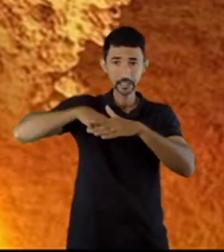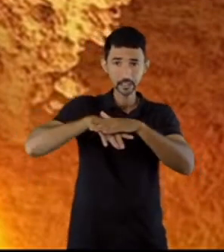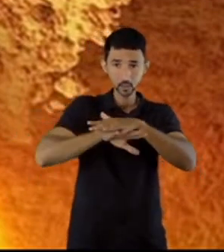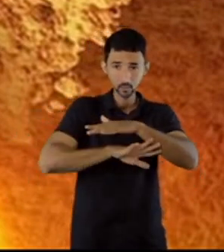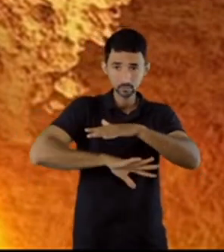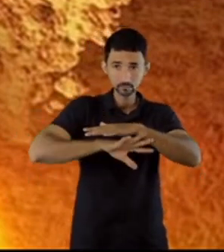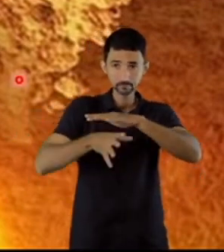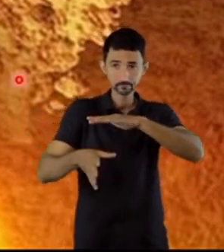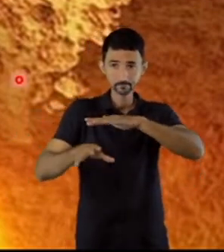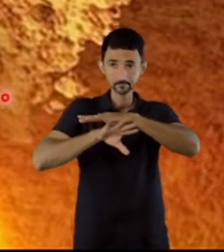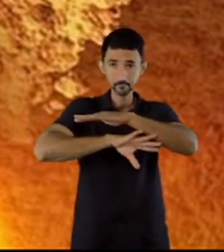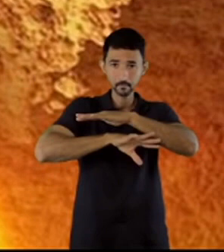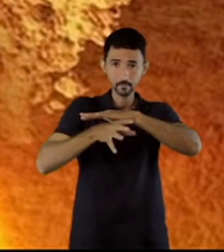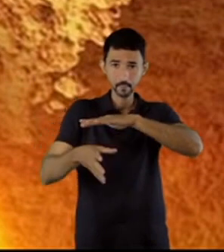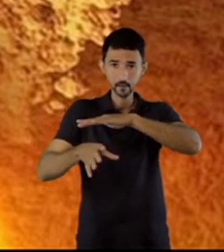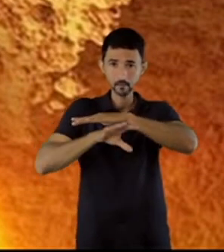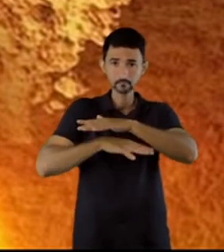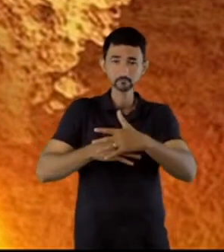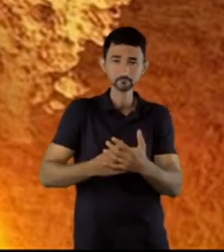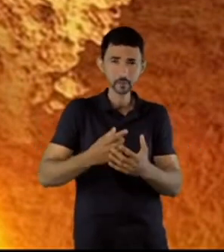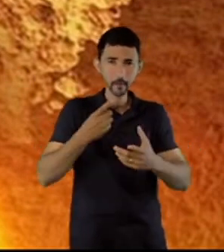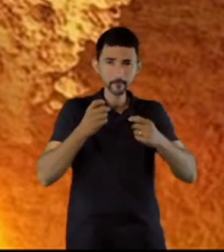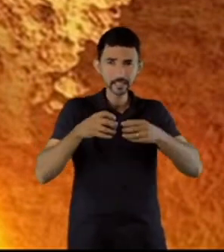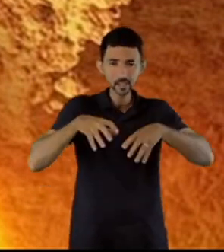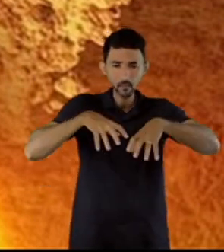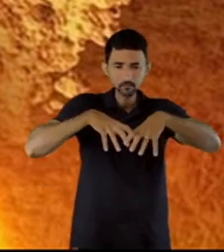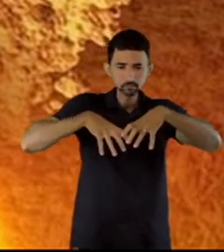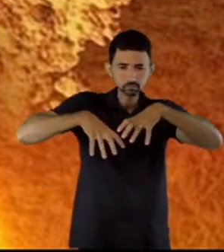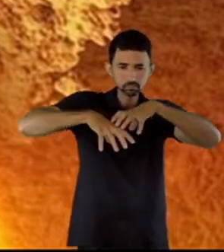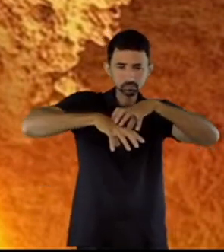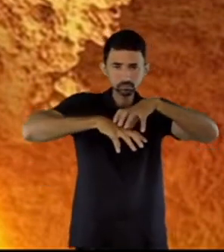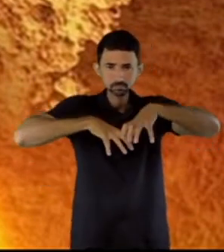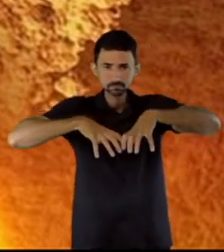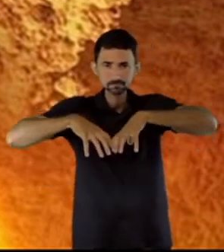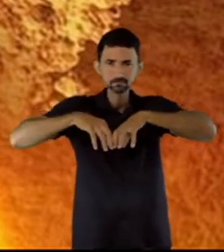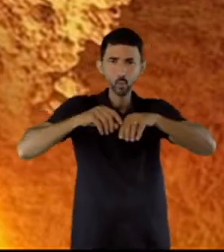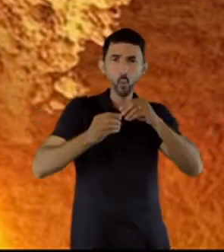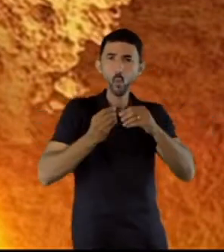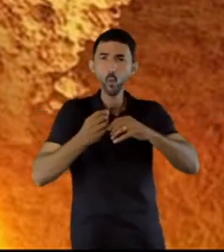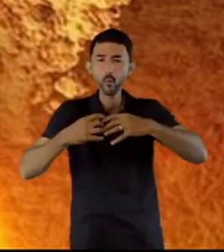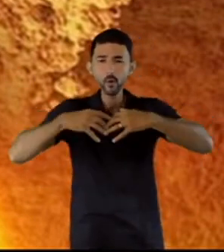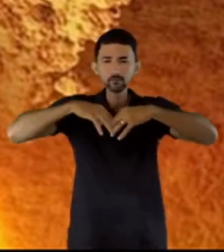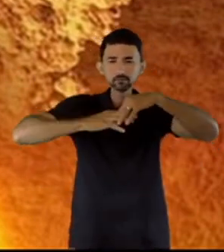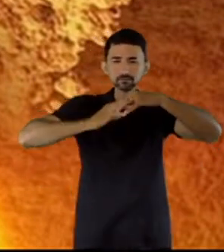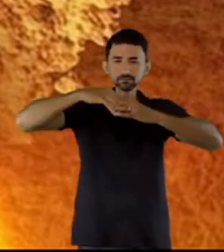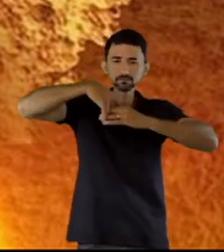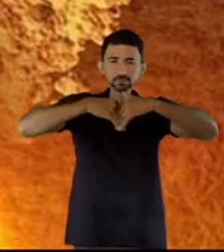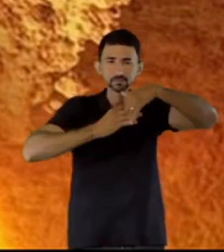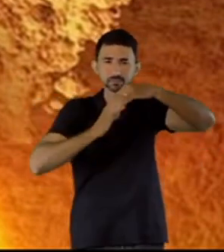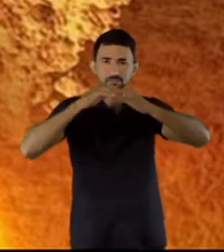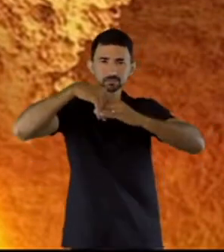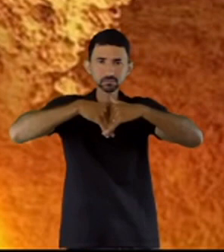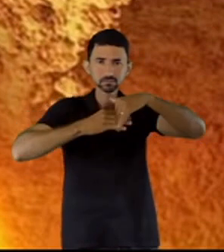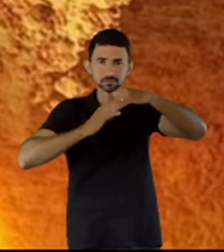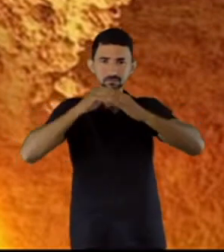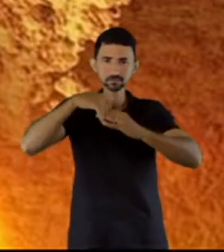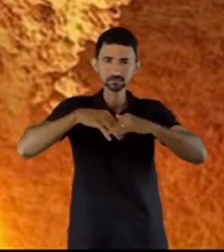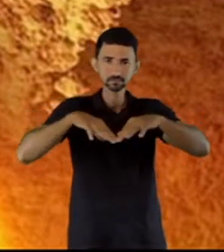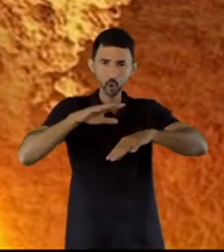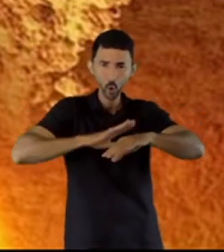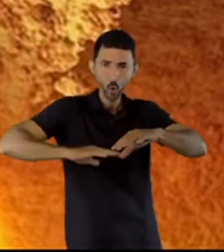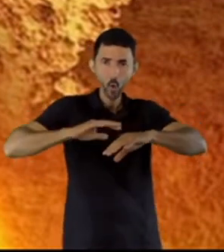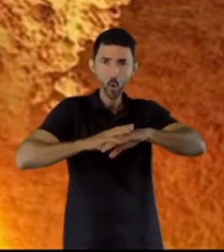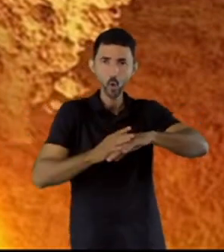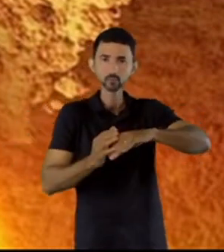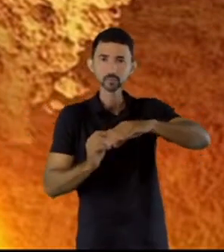você consegue observar algumas movimentações. Como que funcionam essas movimentações? Essa